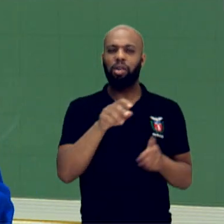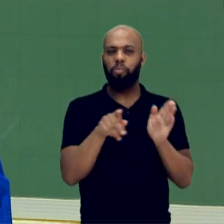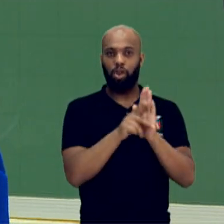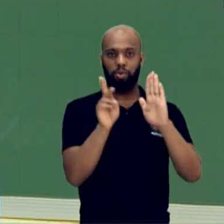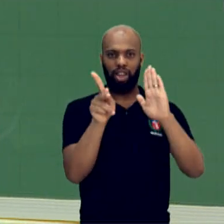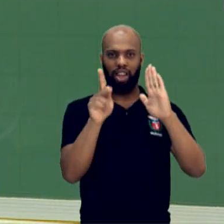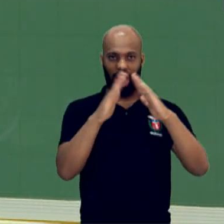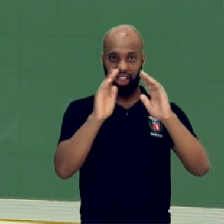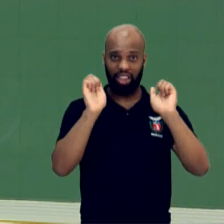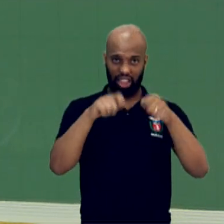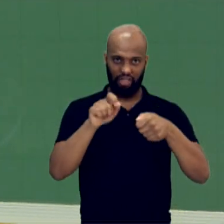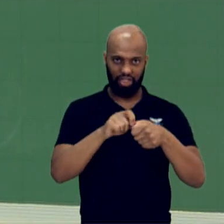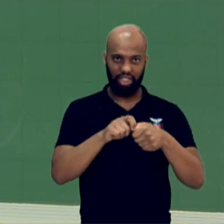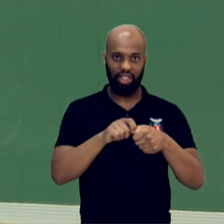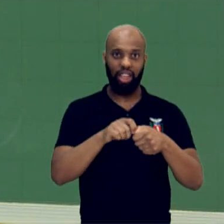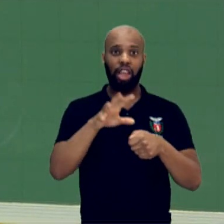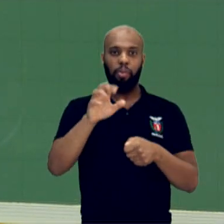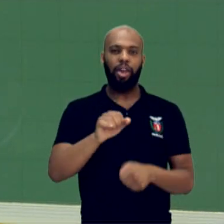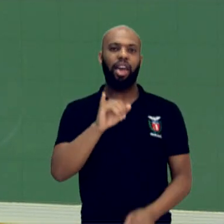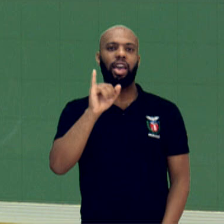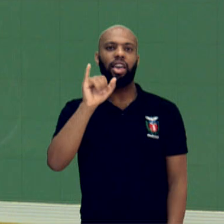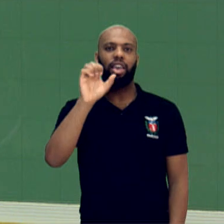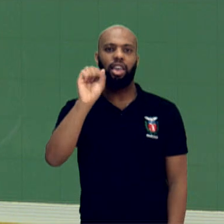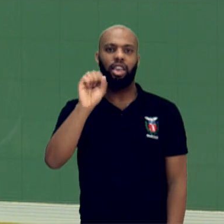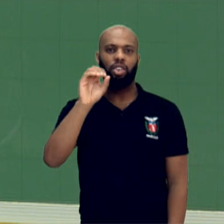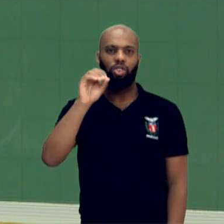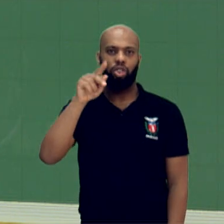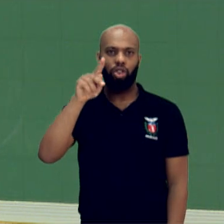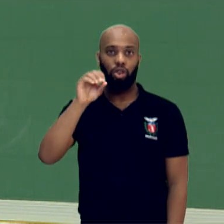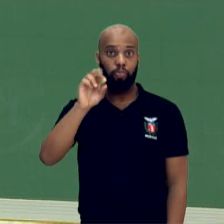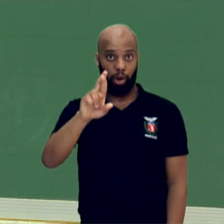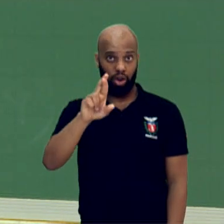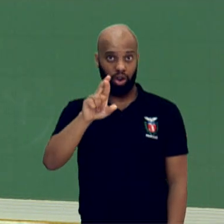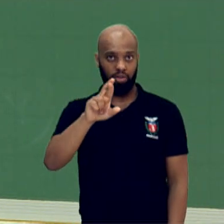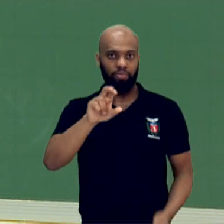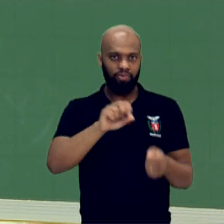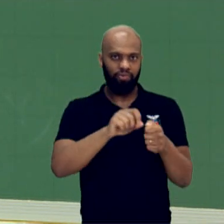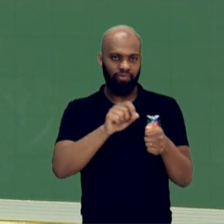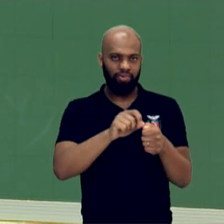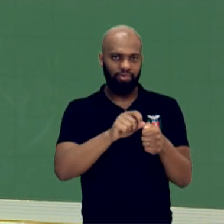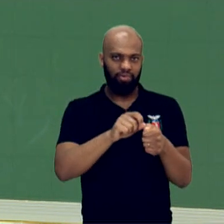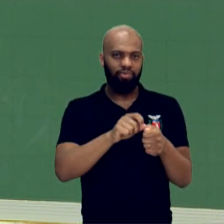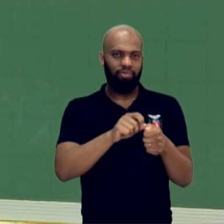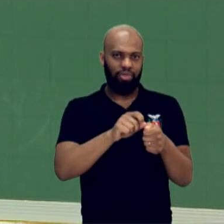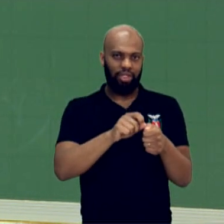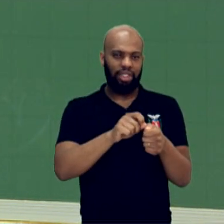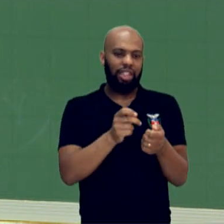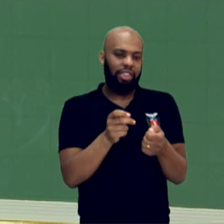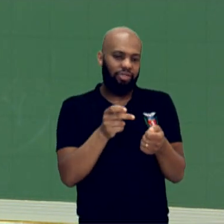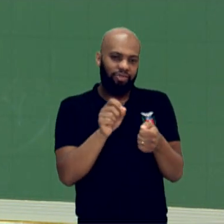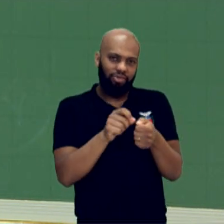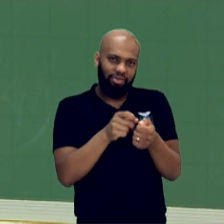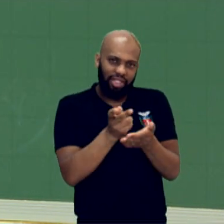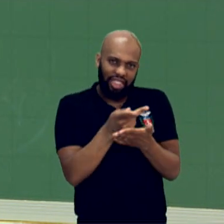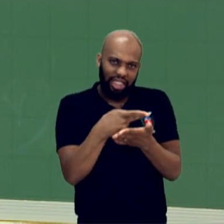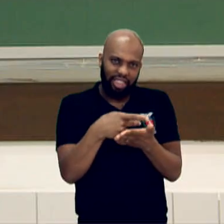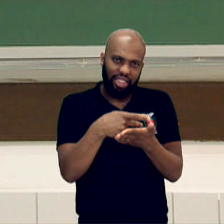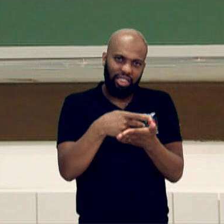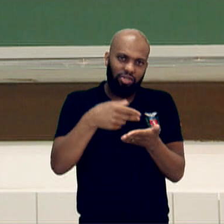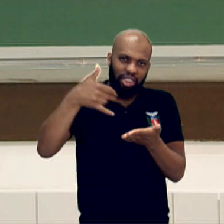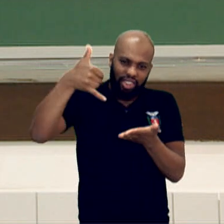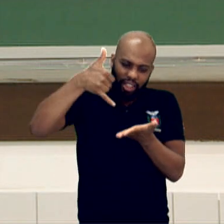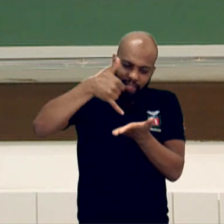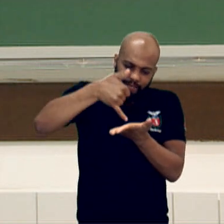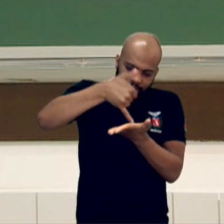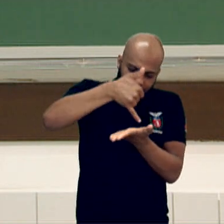caseira. Você pode pegar um isoporzinho, você pode fazer um desenho com material pontiagudo,